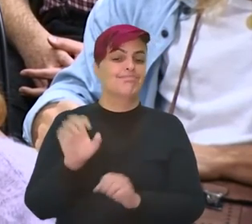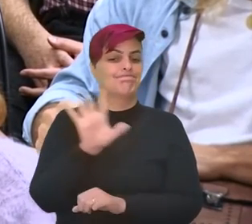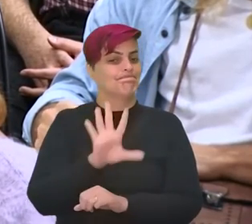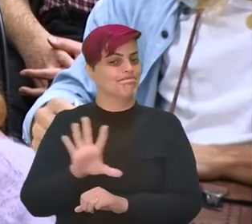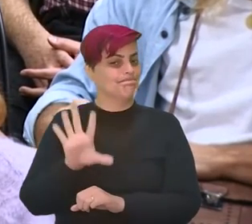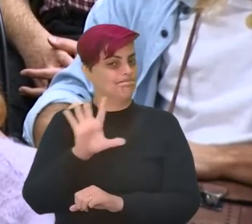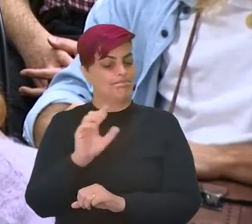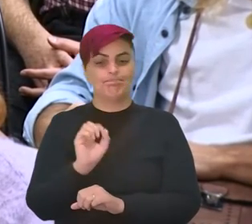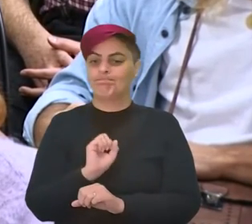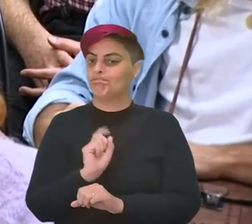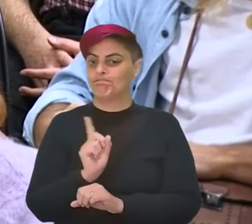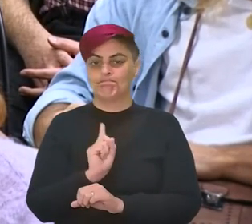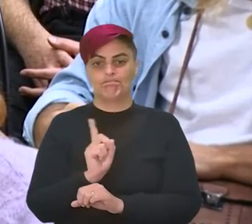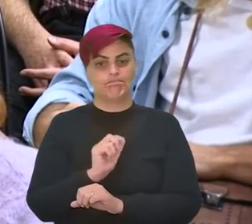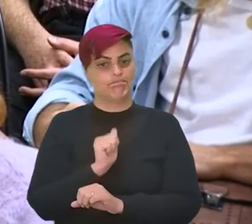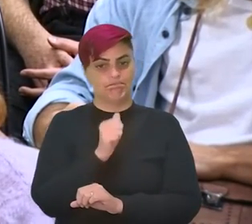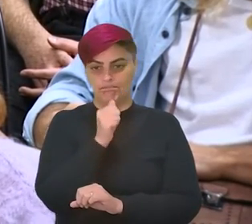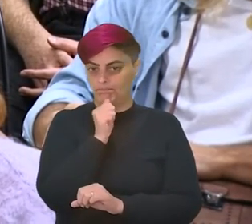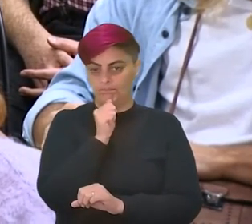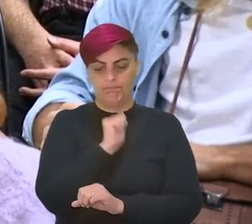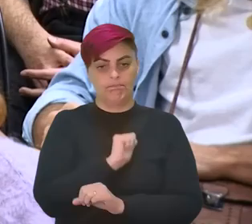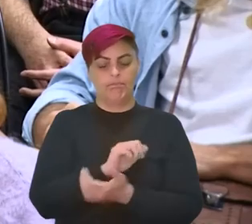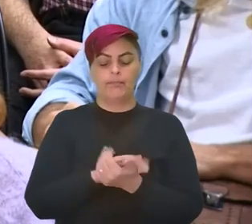imagem, ainda não.